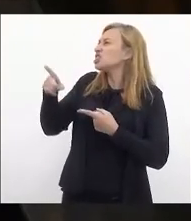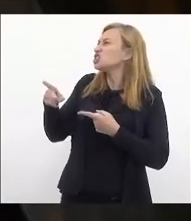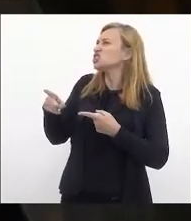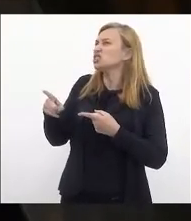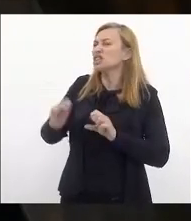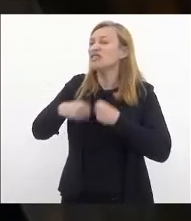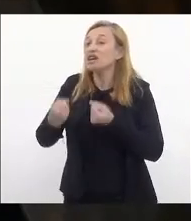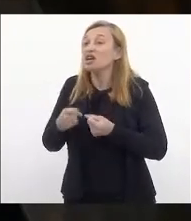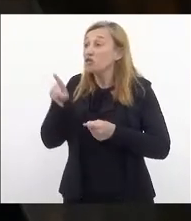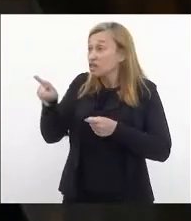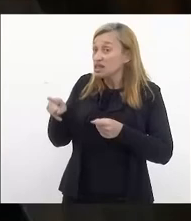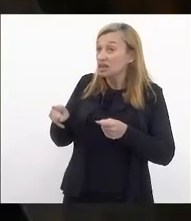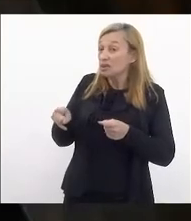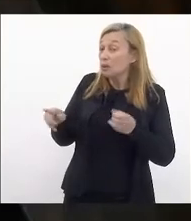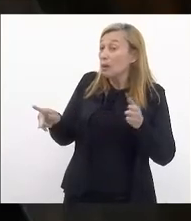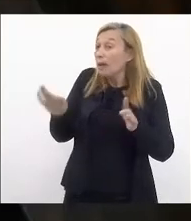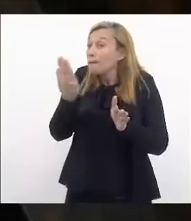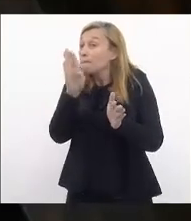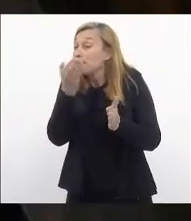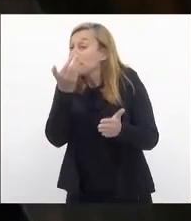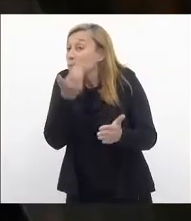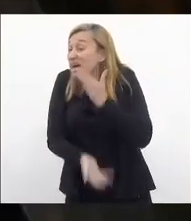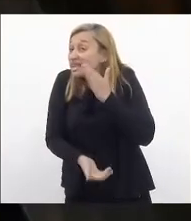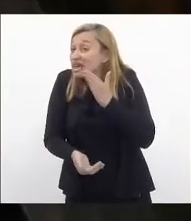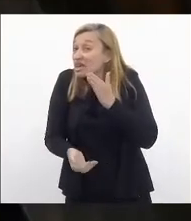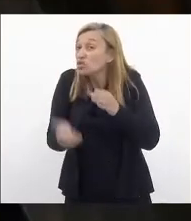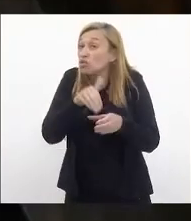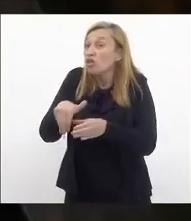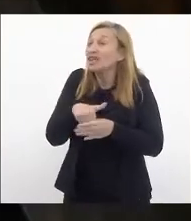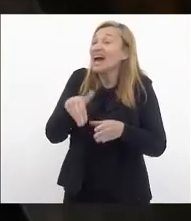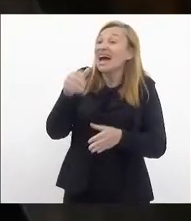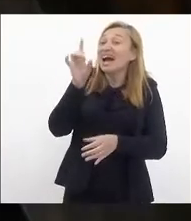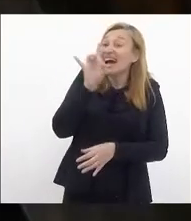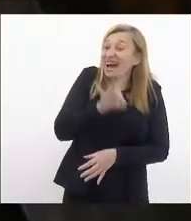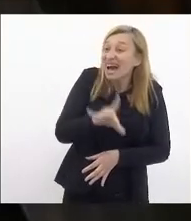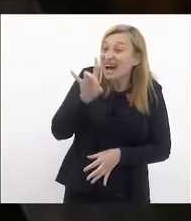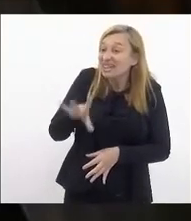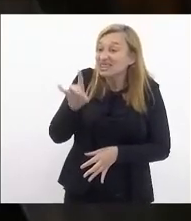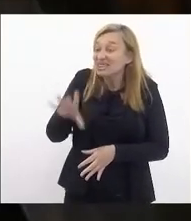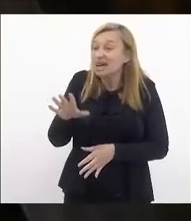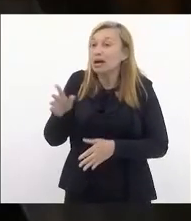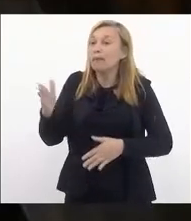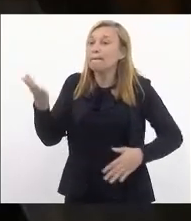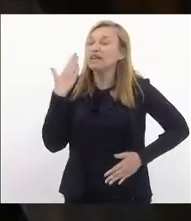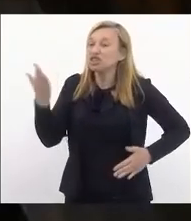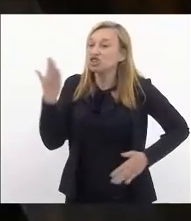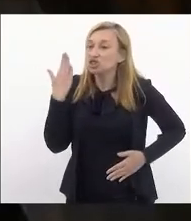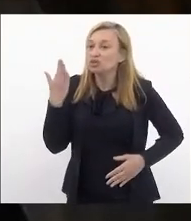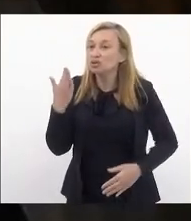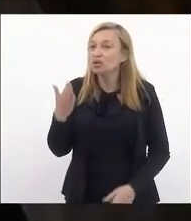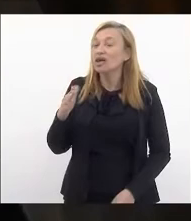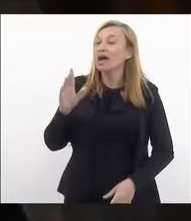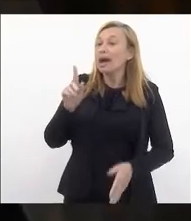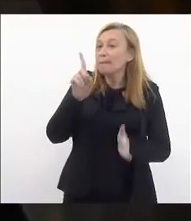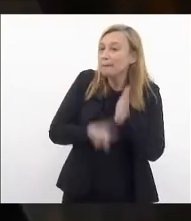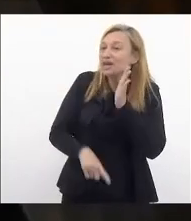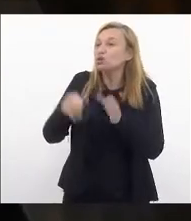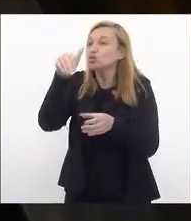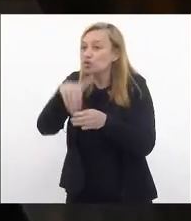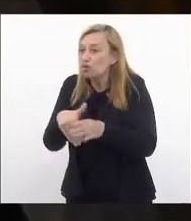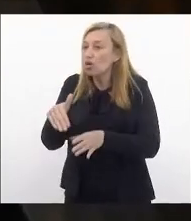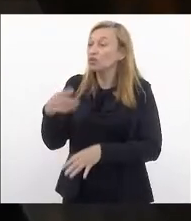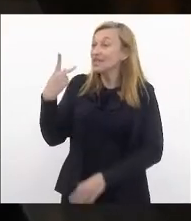porque vocês estão perdendo é votos cada vagabundo abatido é um voto a menos que vocês tem nas urnas cada